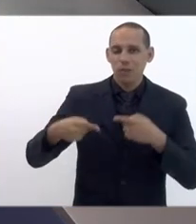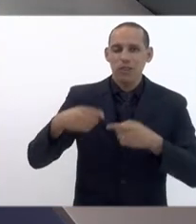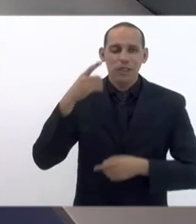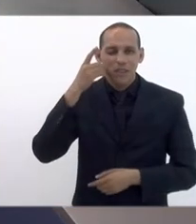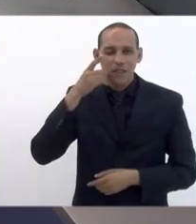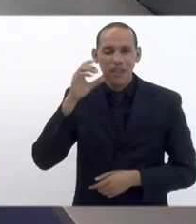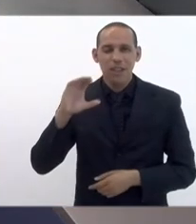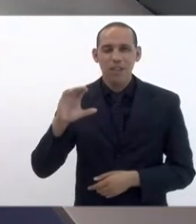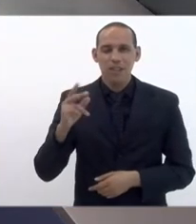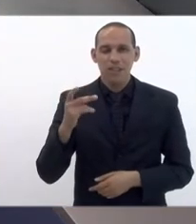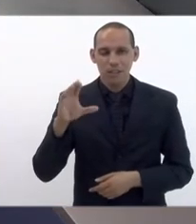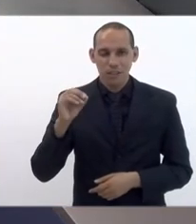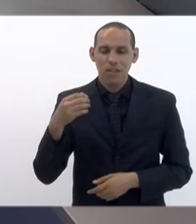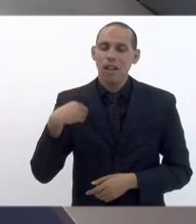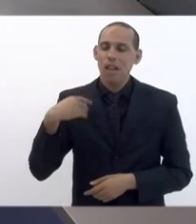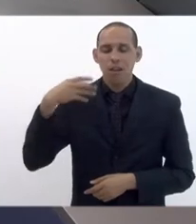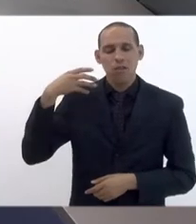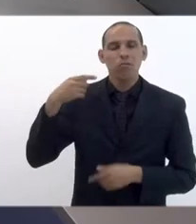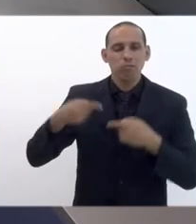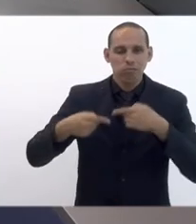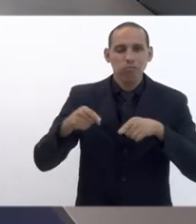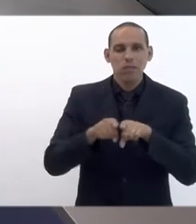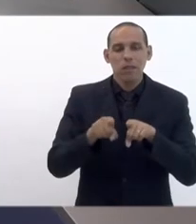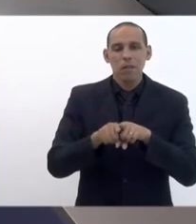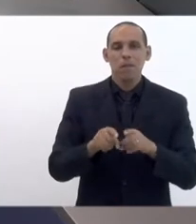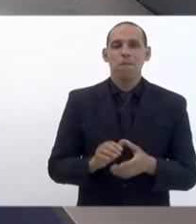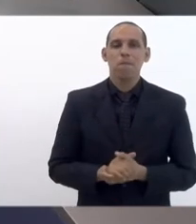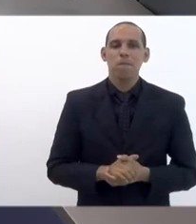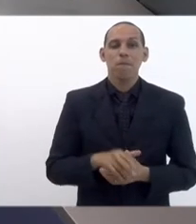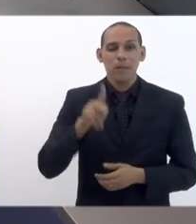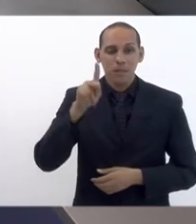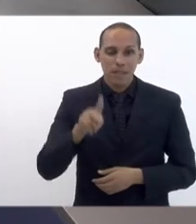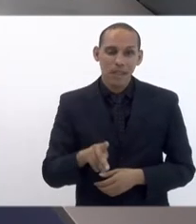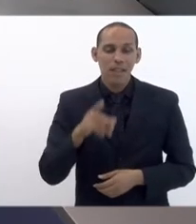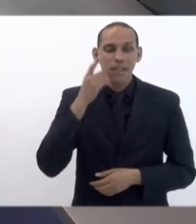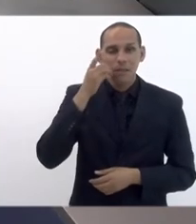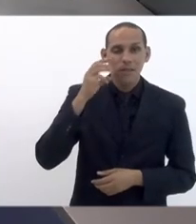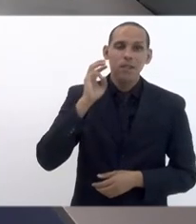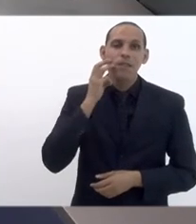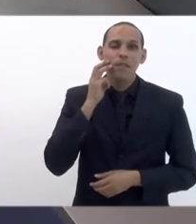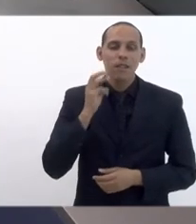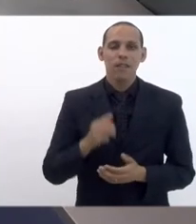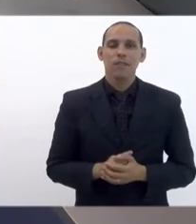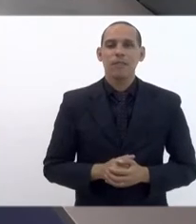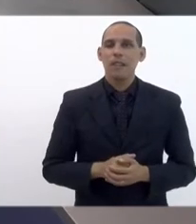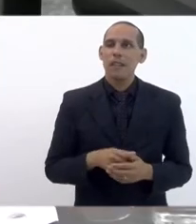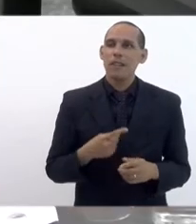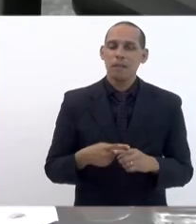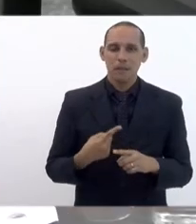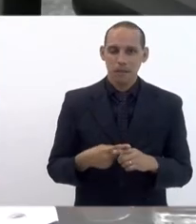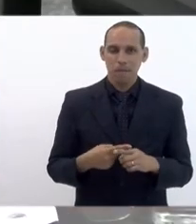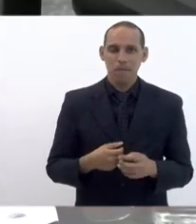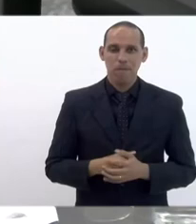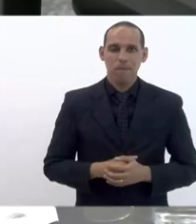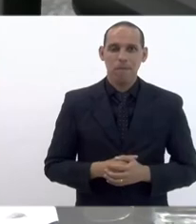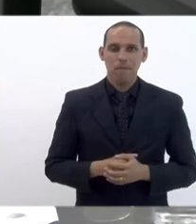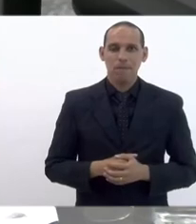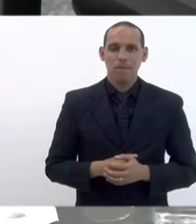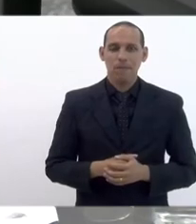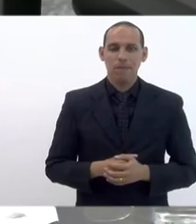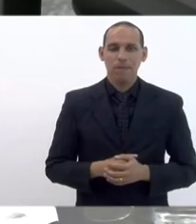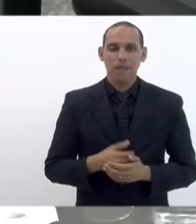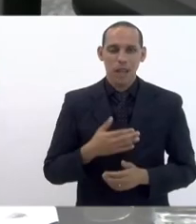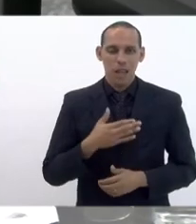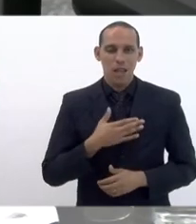senhor presidente. Eu também vou discutir. Senhor presidente, deputado Valdec, porque lá no